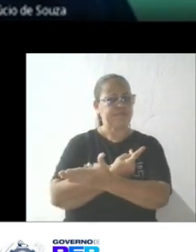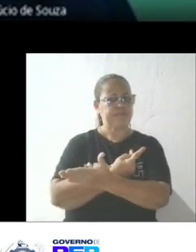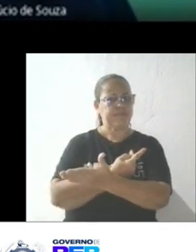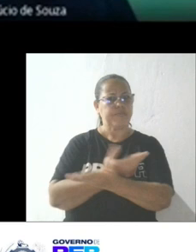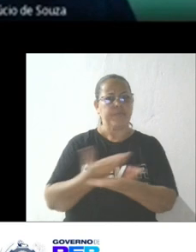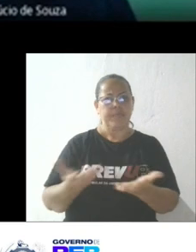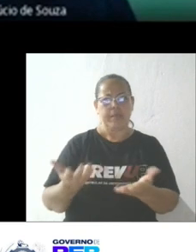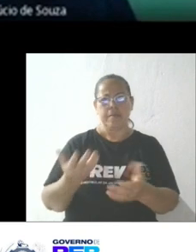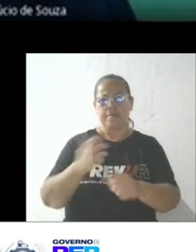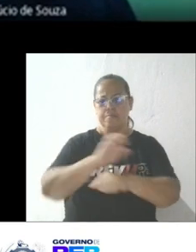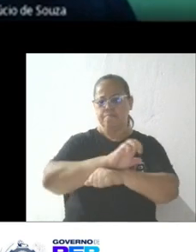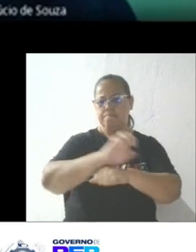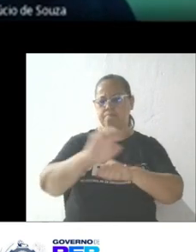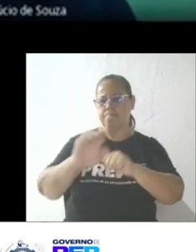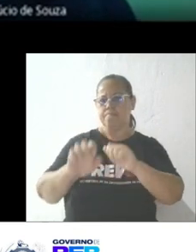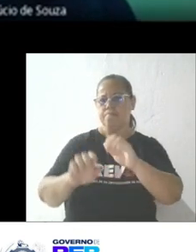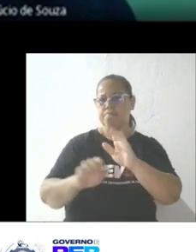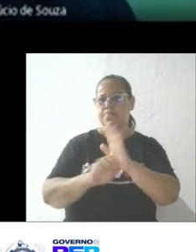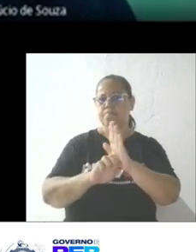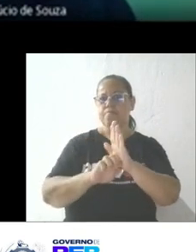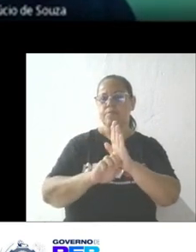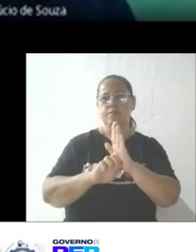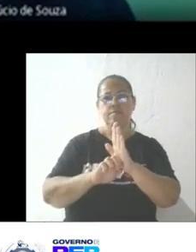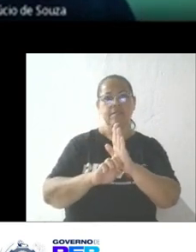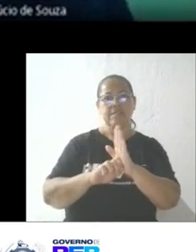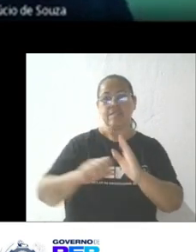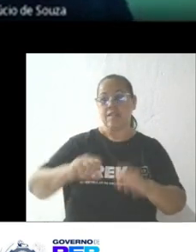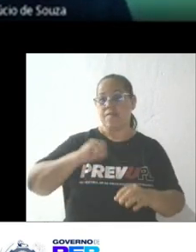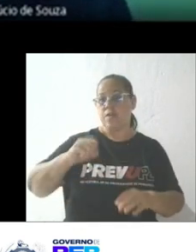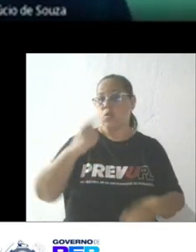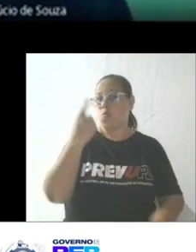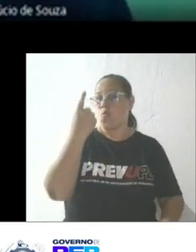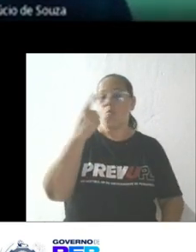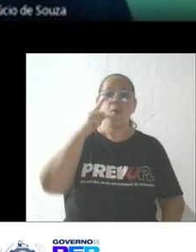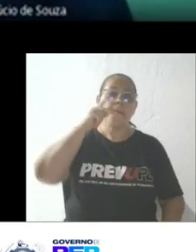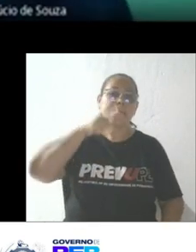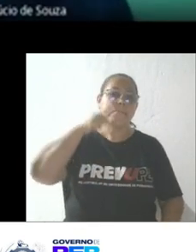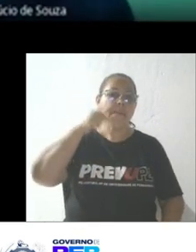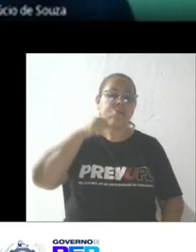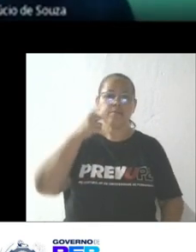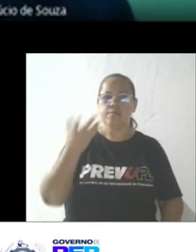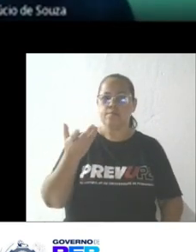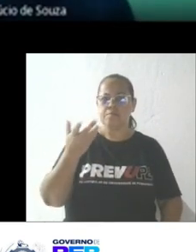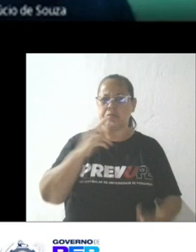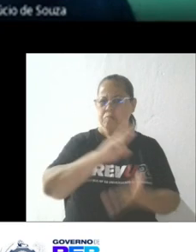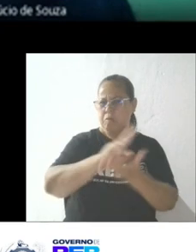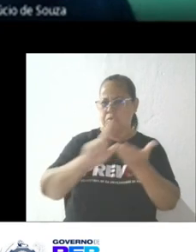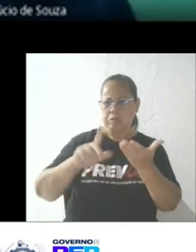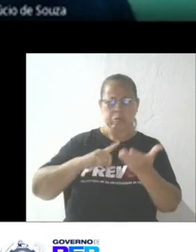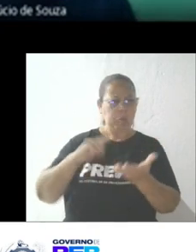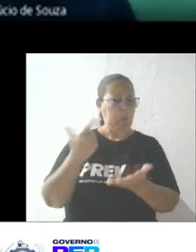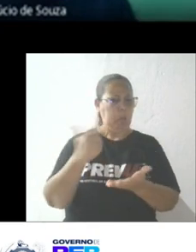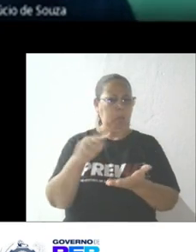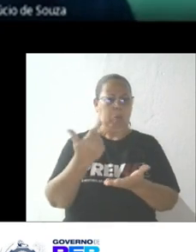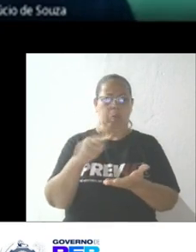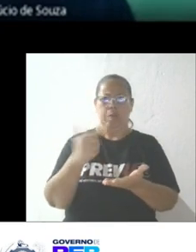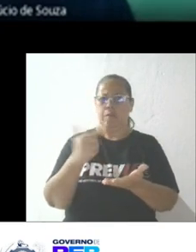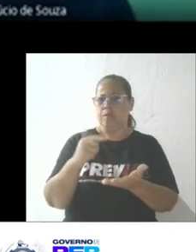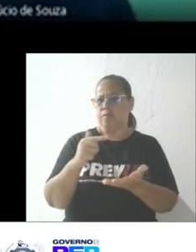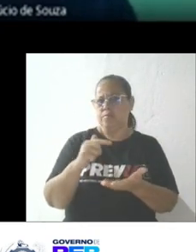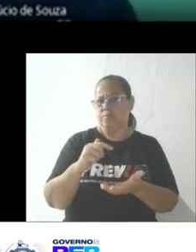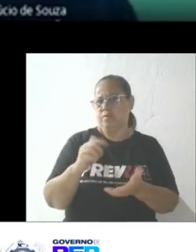política o unipartidarismo a diversidade não encontra espaço dentro de regimes totais